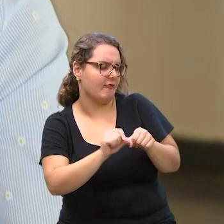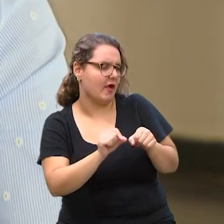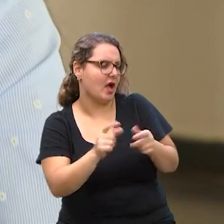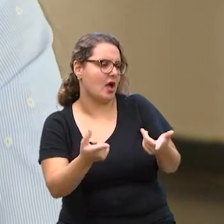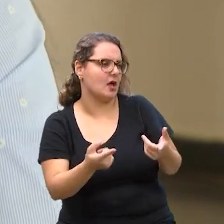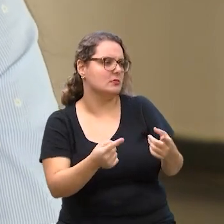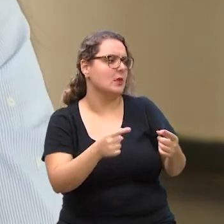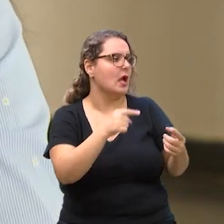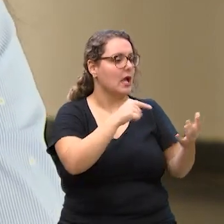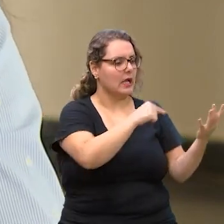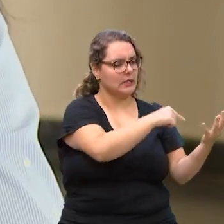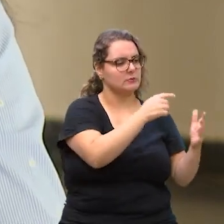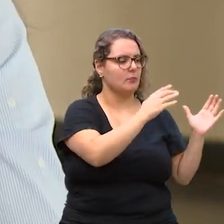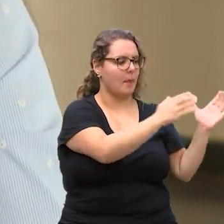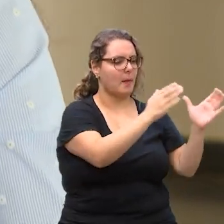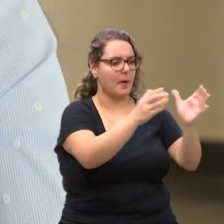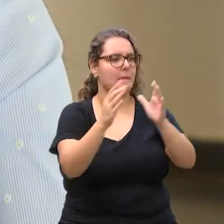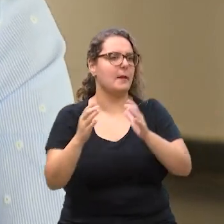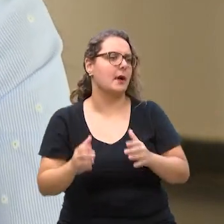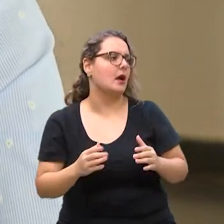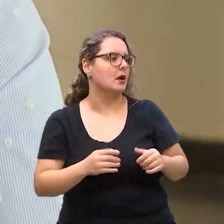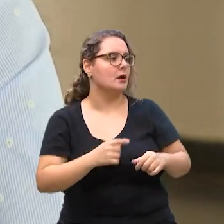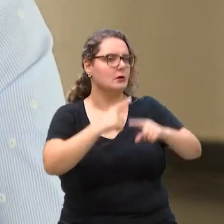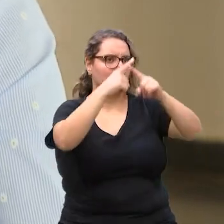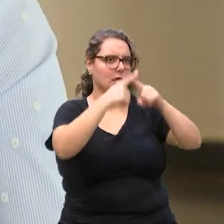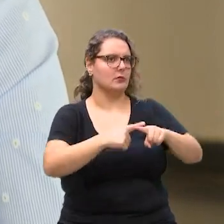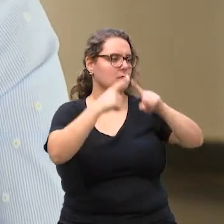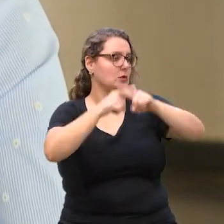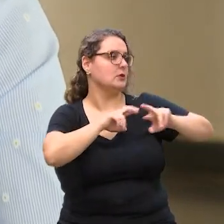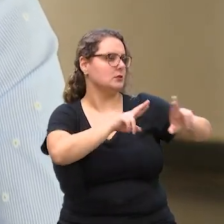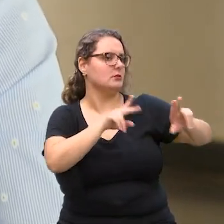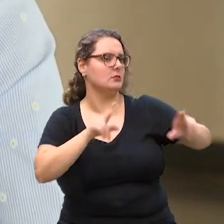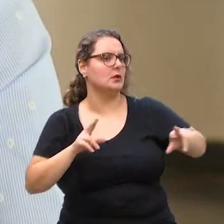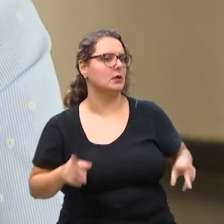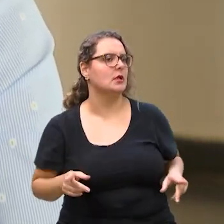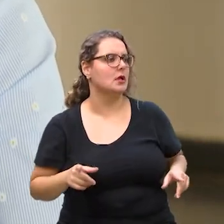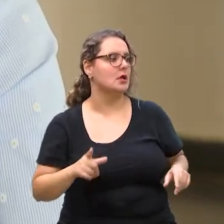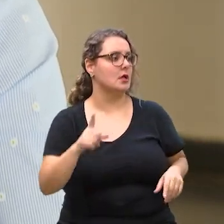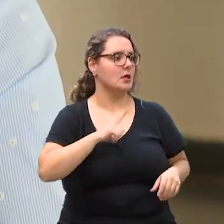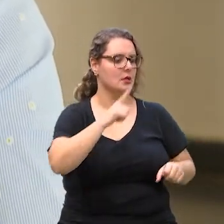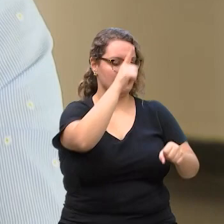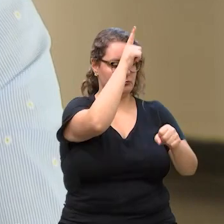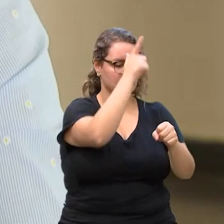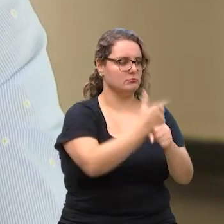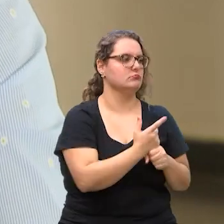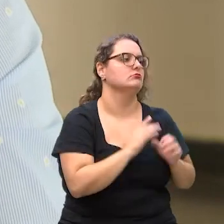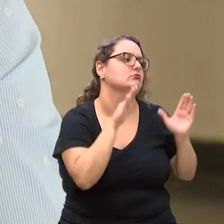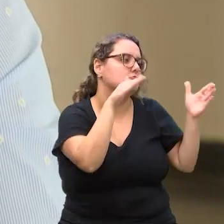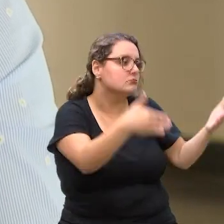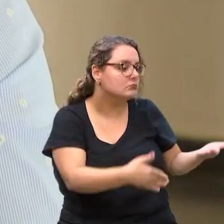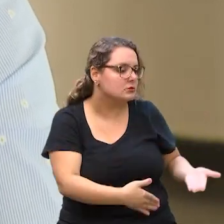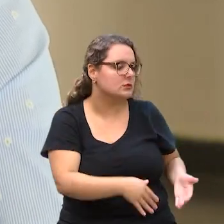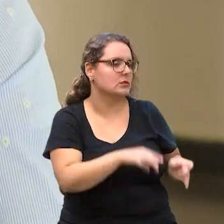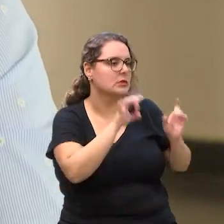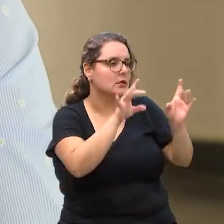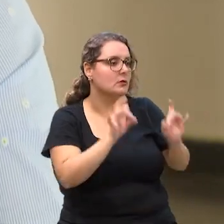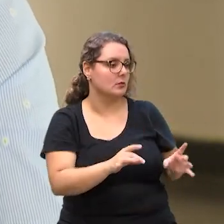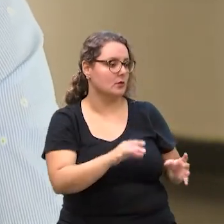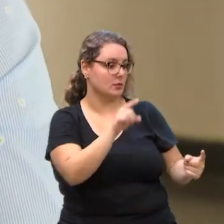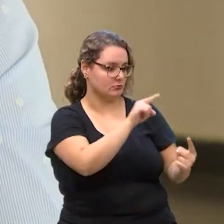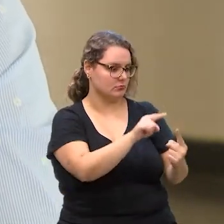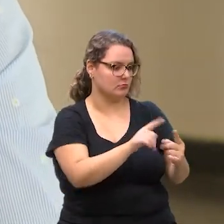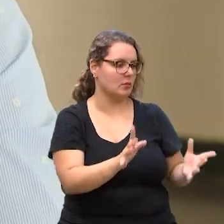jogo ele coloca um capitão diferente. Então, explorar um pouquinho esse jogo aqui, eu preciso que tenha uma pessoa mais específica ali